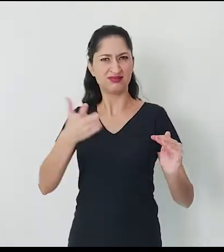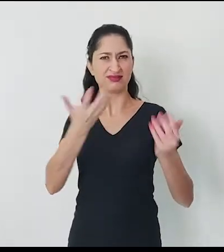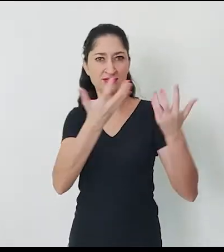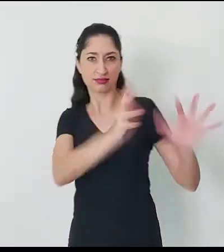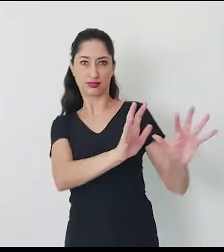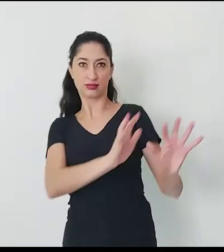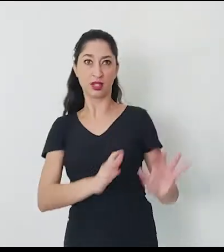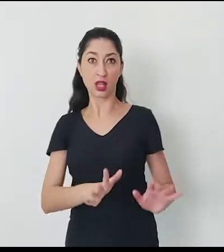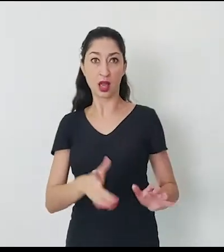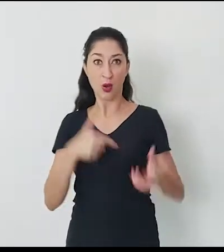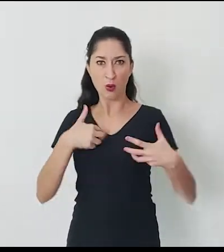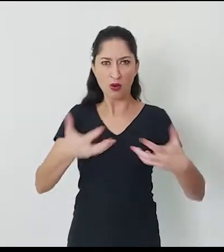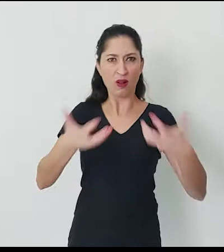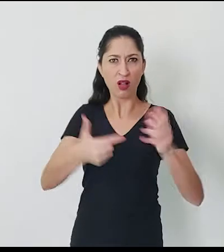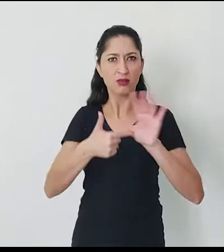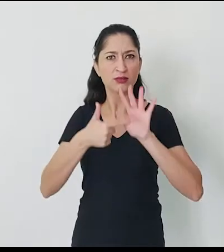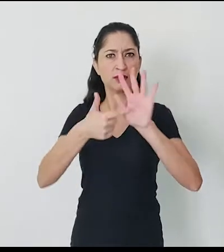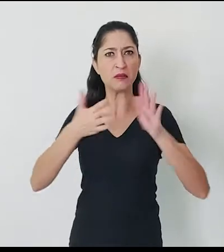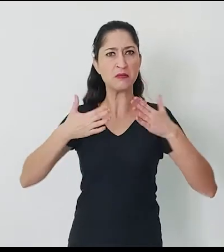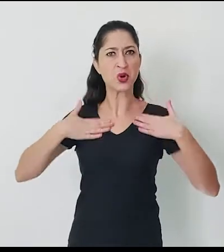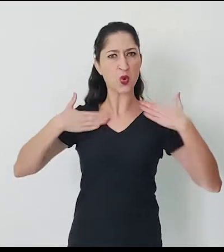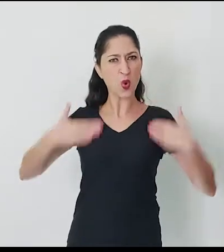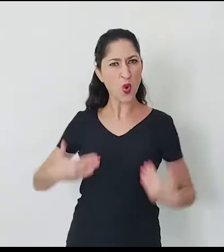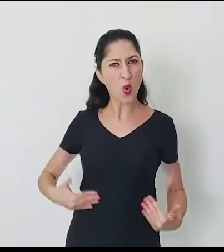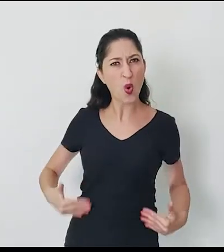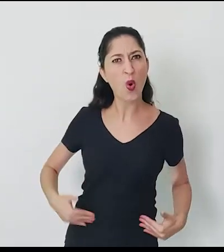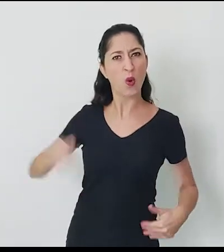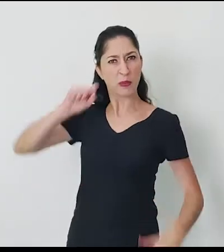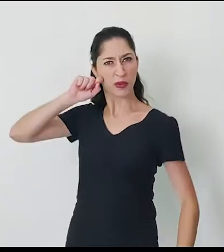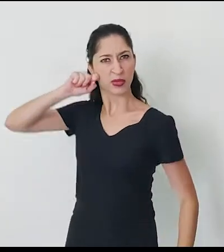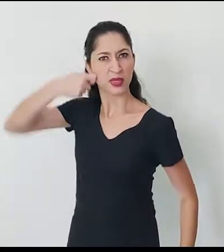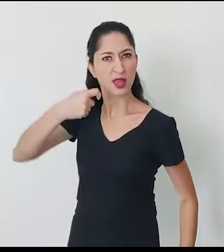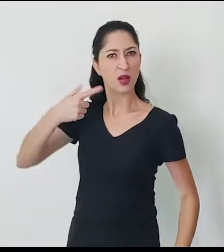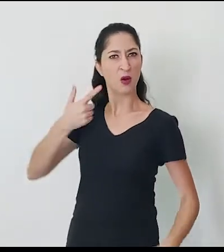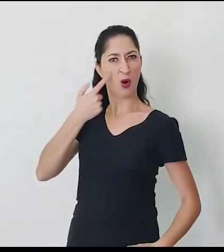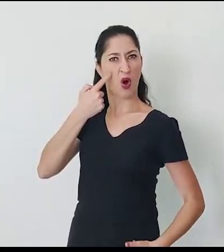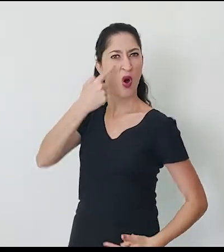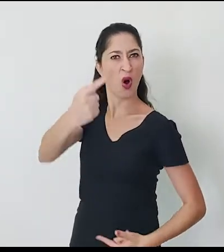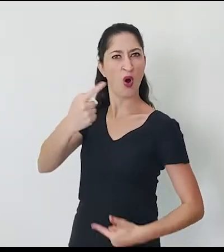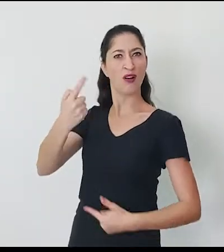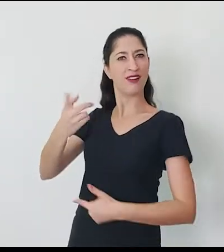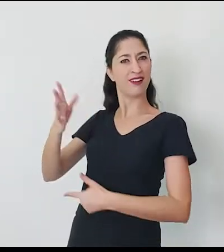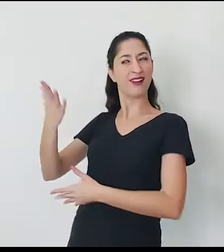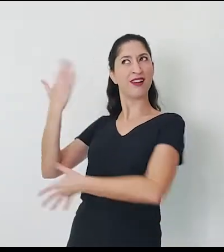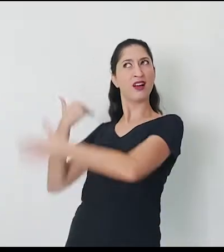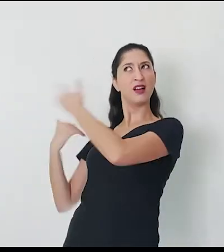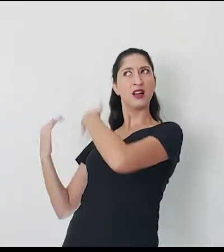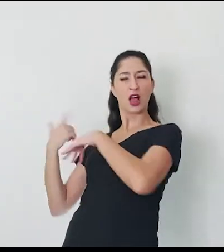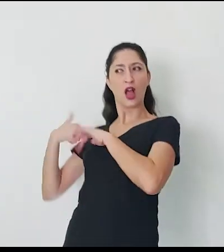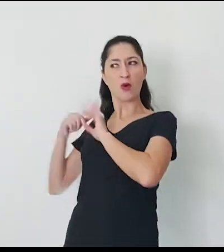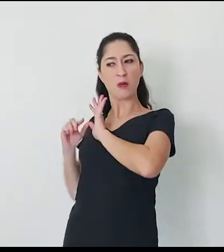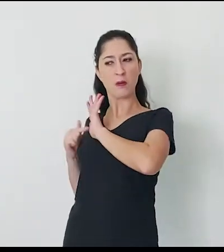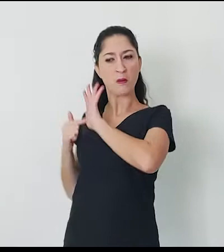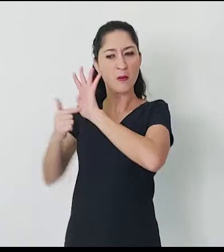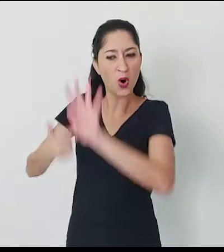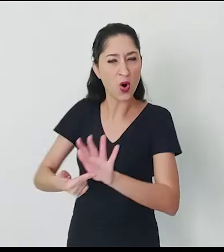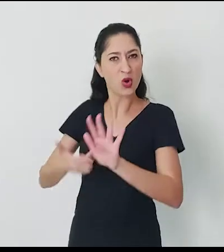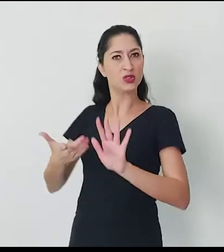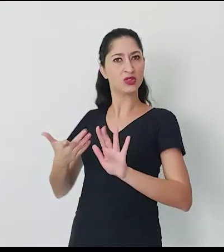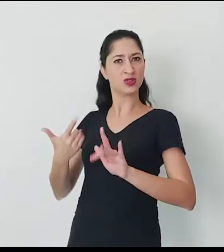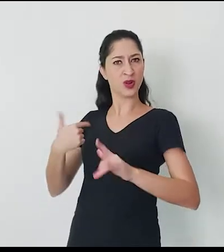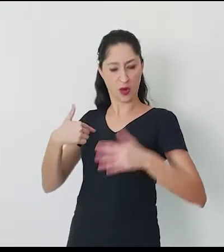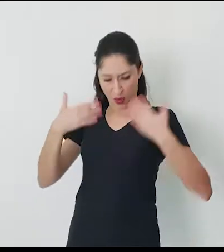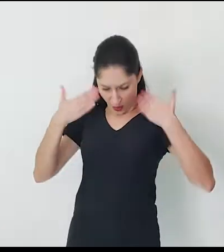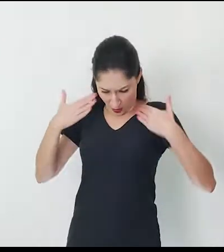quando começa a falar, traz uma junção de ancestralidade com a voz, com o corpo,